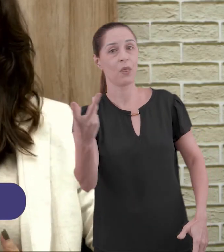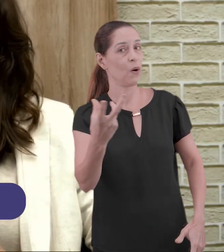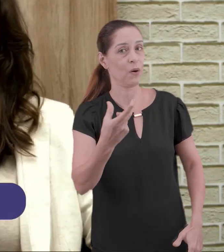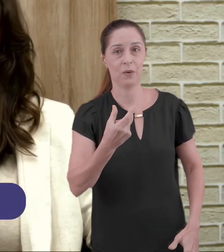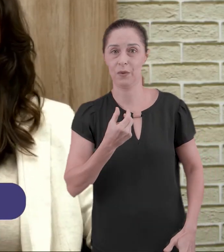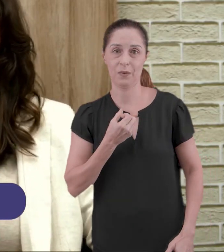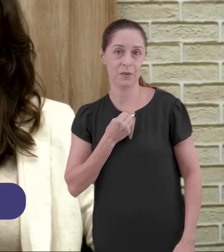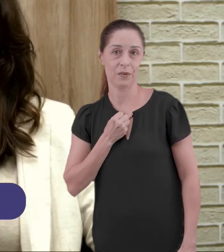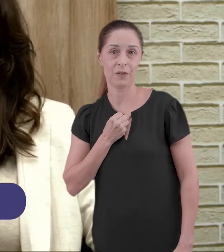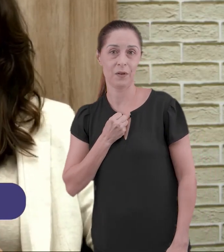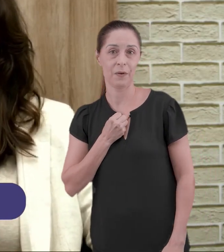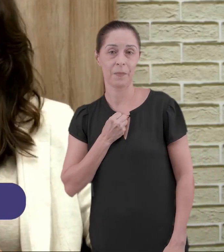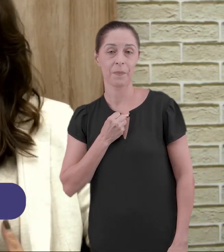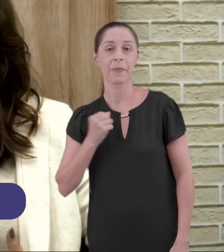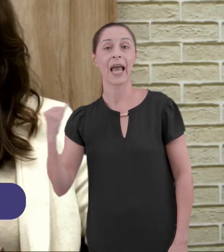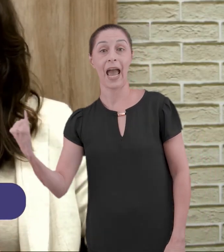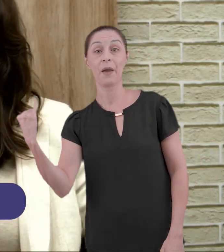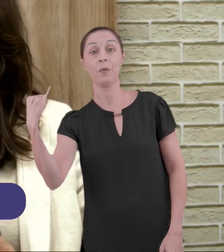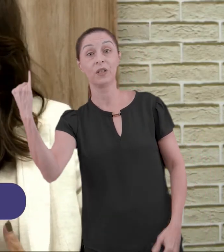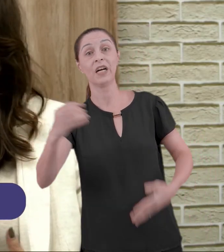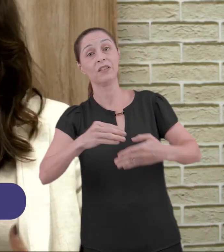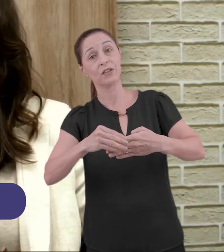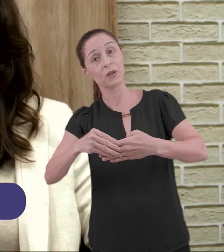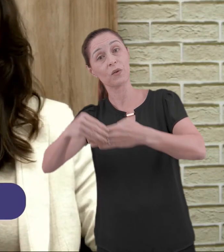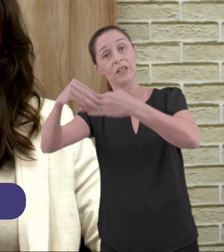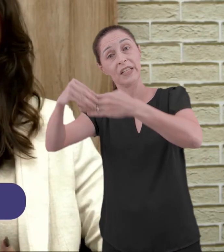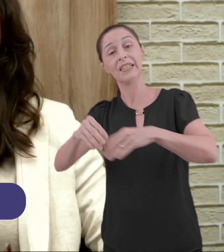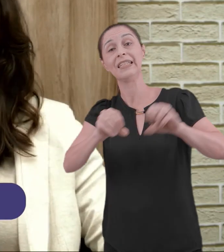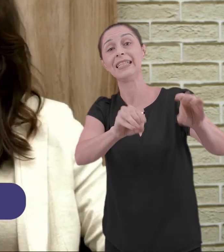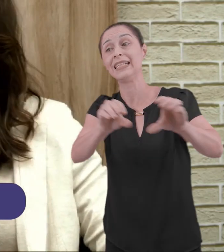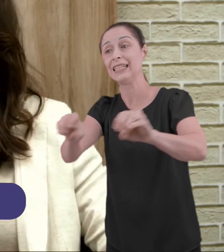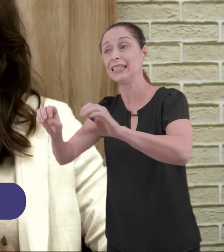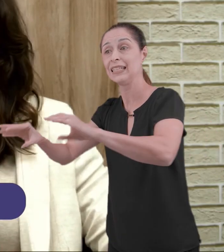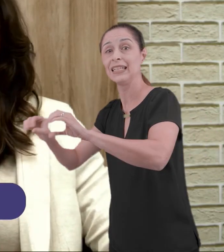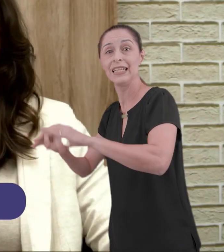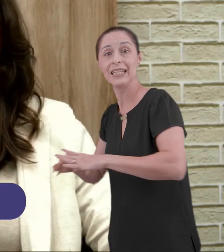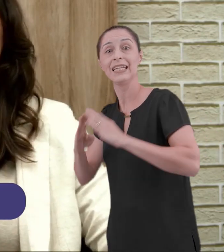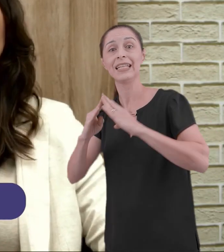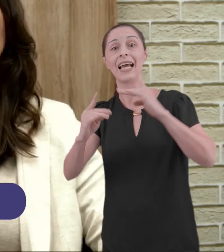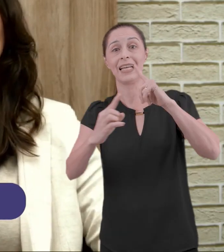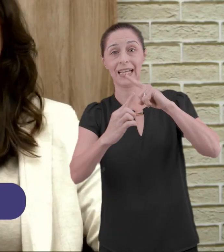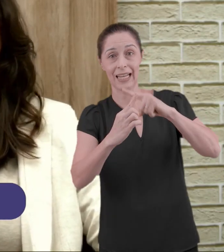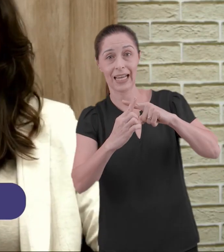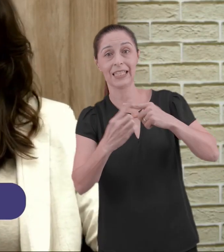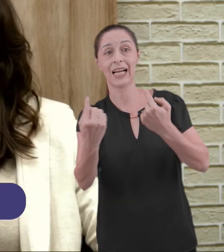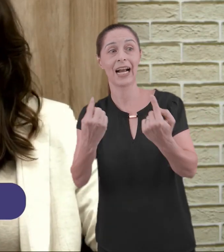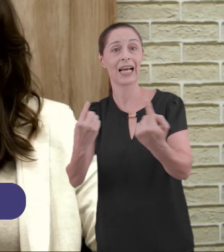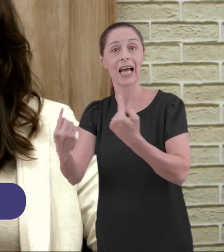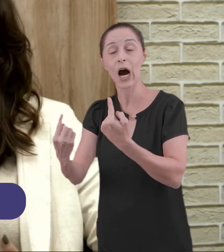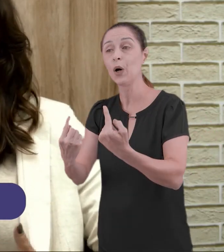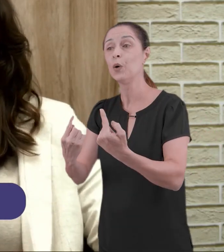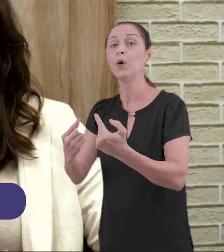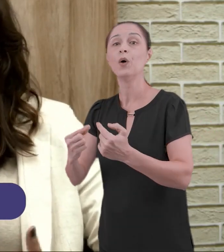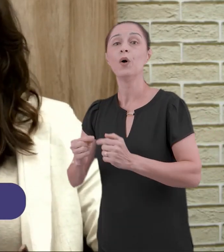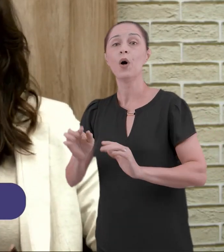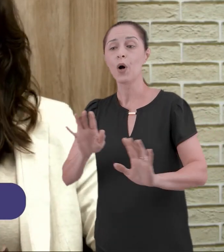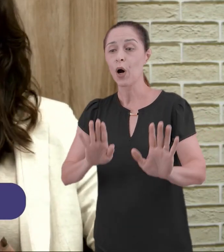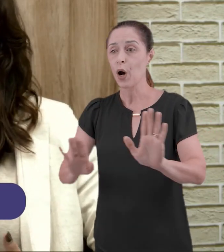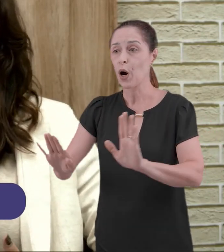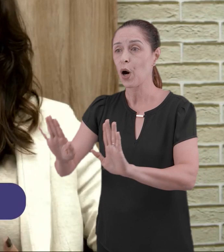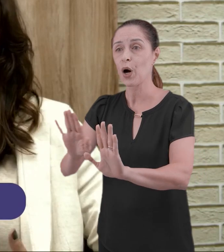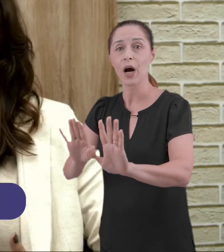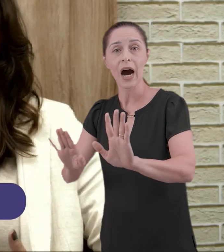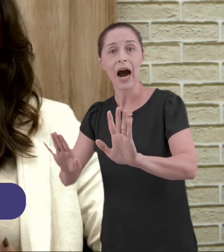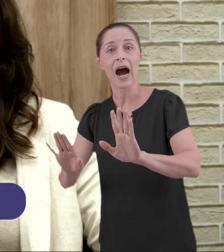muito importante que a liderança, que tem sido assim, né? O pastor tem nos apoiado, tem apoiado esse trabalho, e é muito